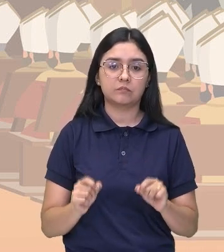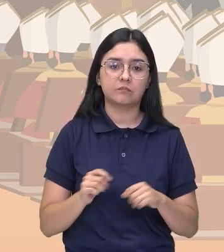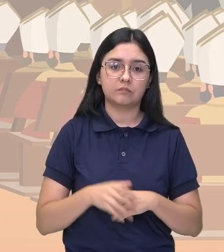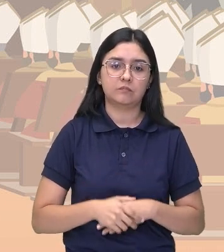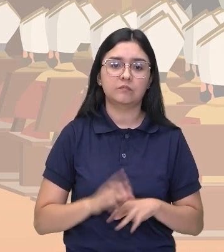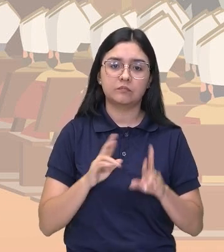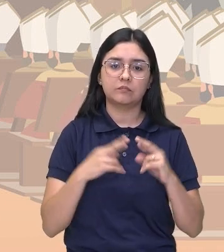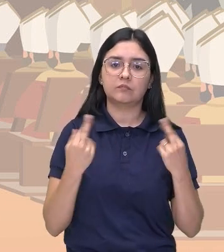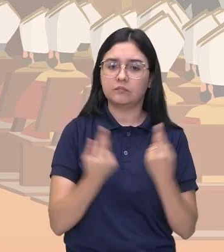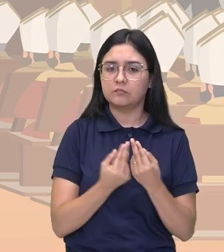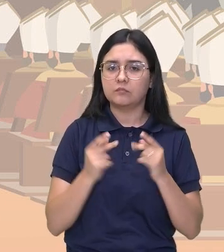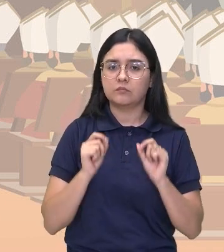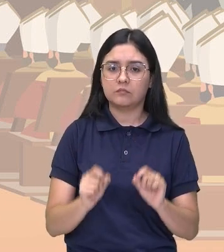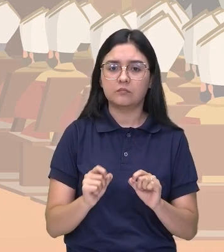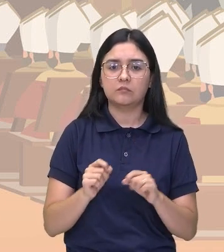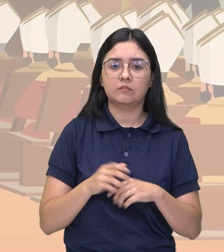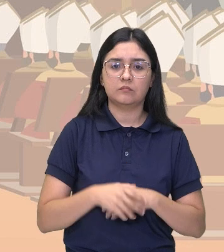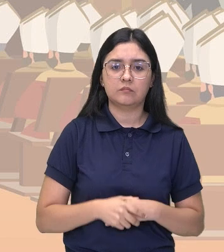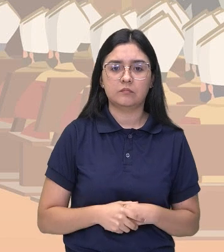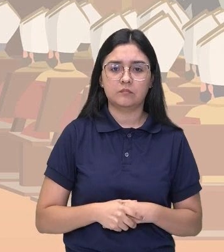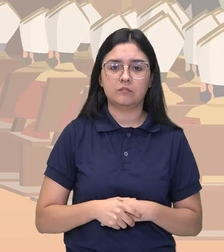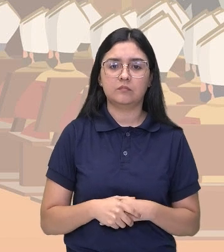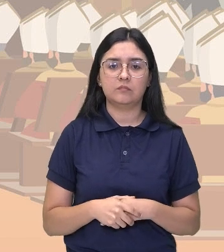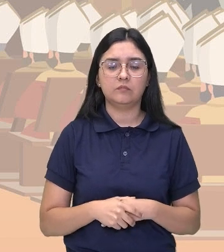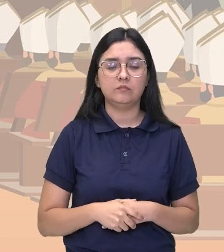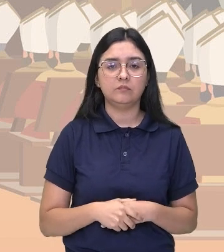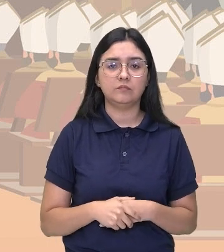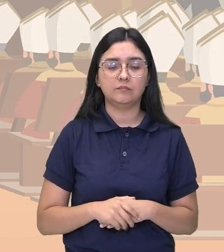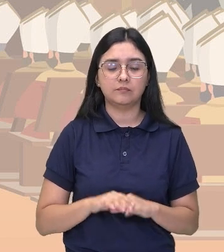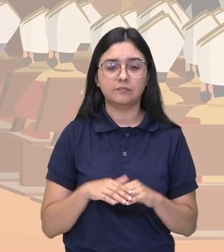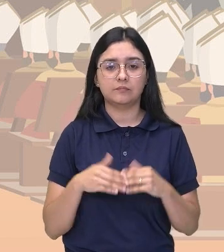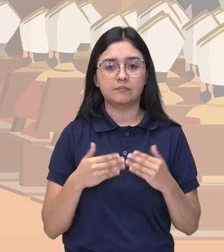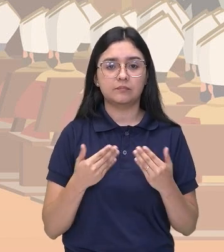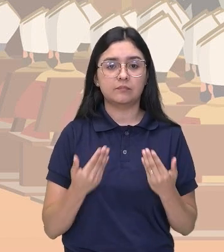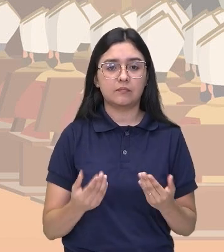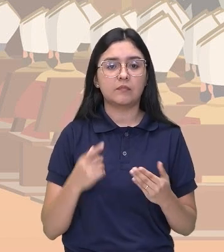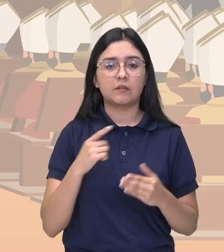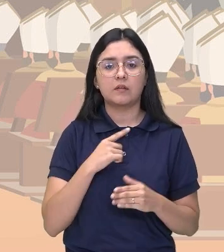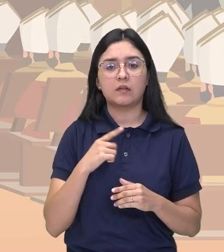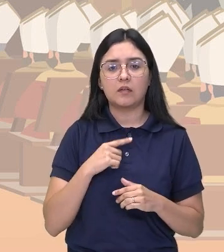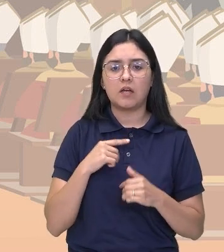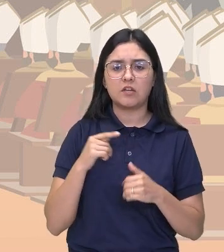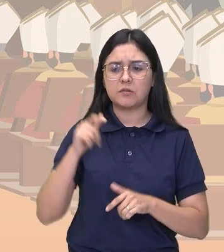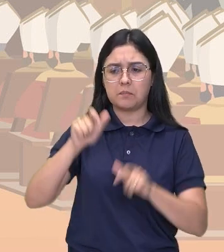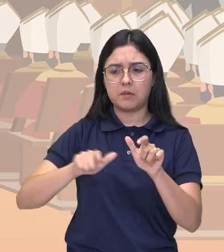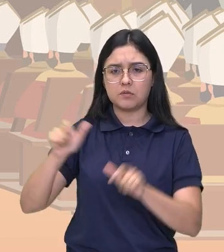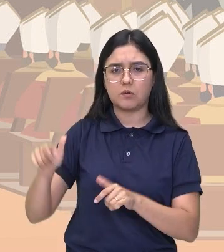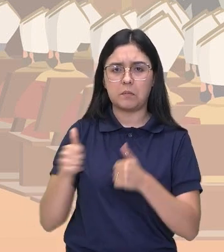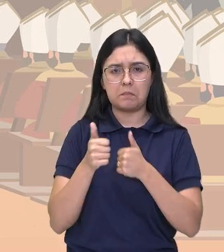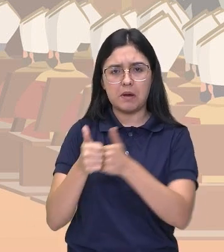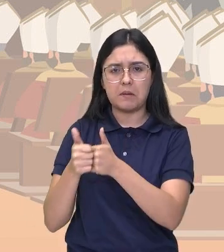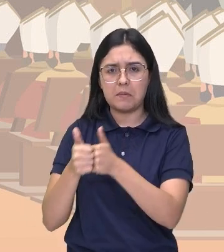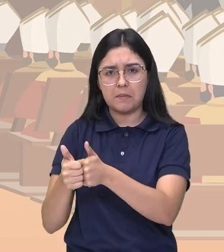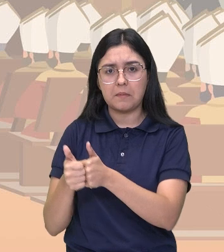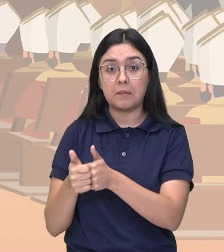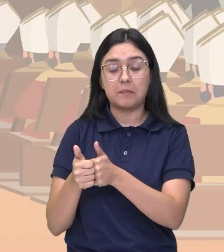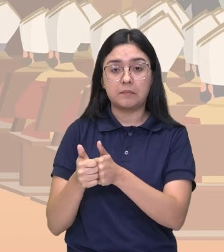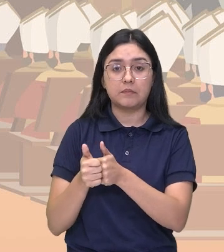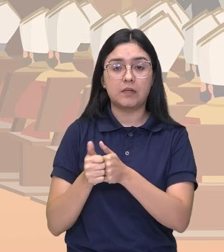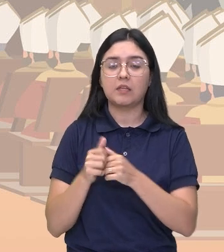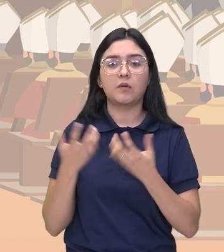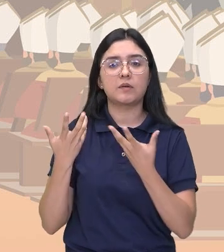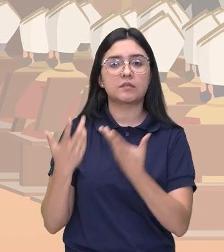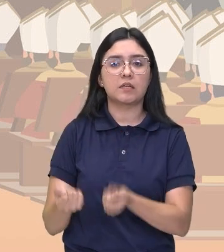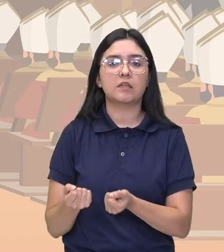Santo Ofício, também conhecido como Tribunal da Inquisição, perseguiu as pessoas que estavam ali contrárias aos dogmas